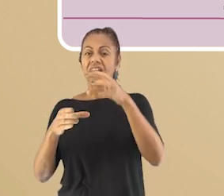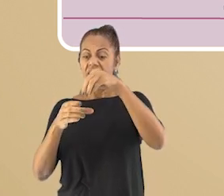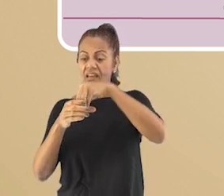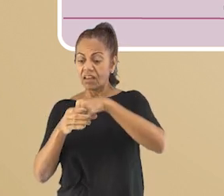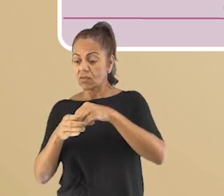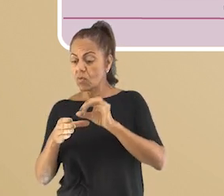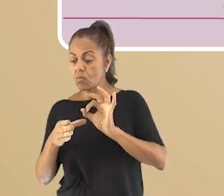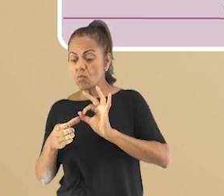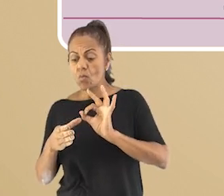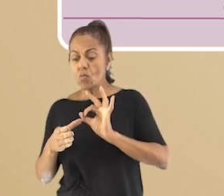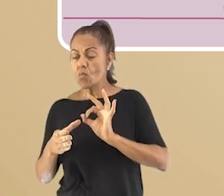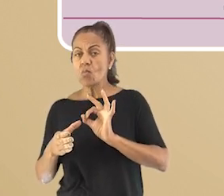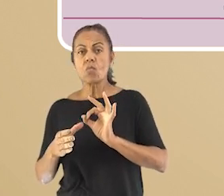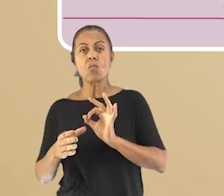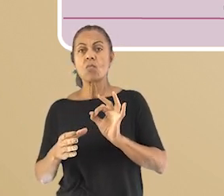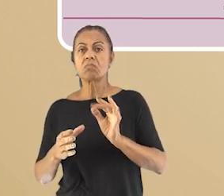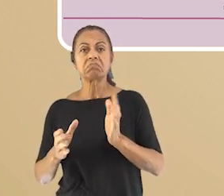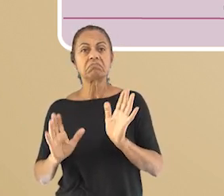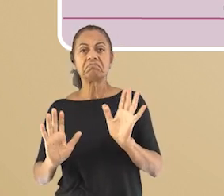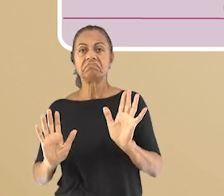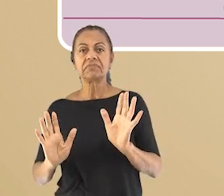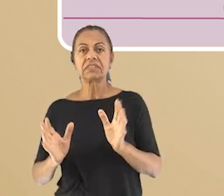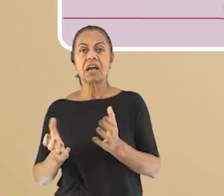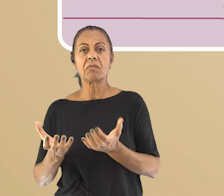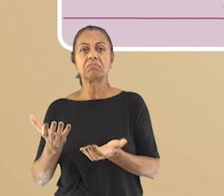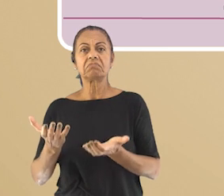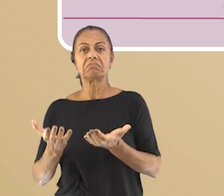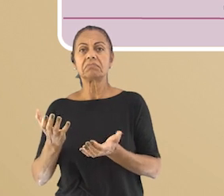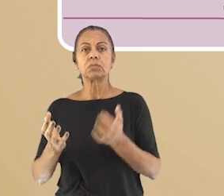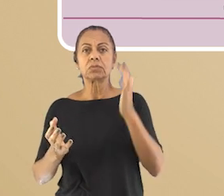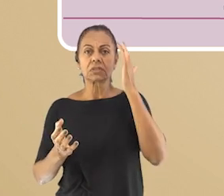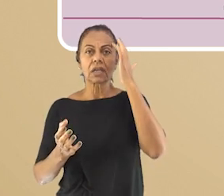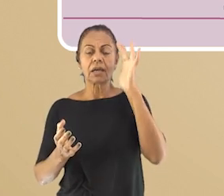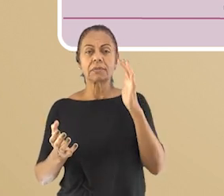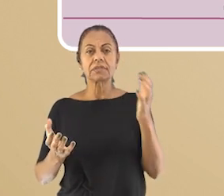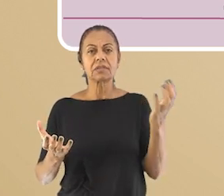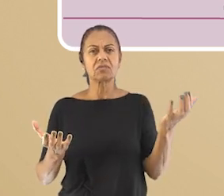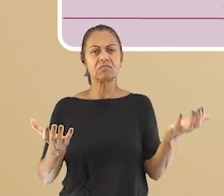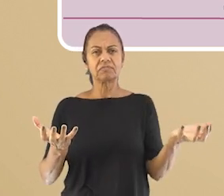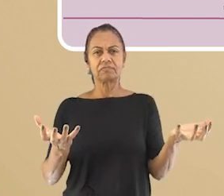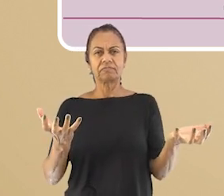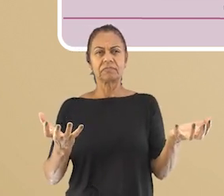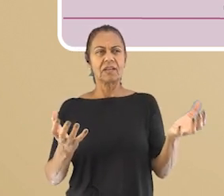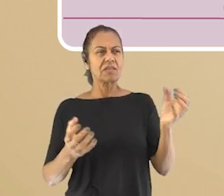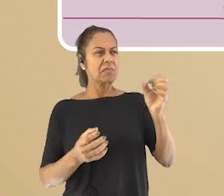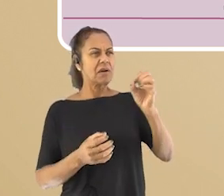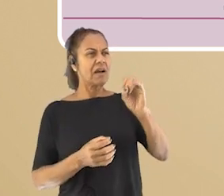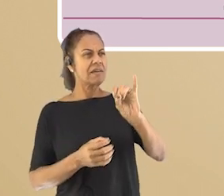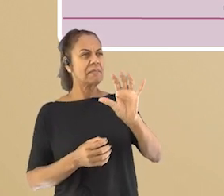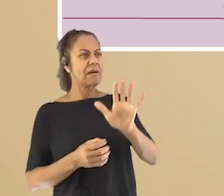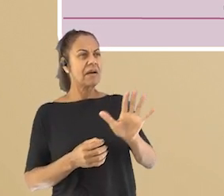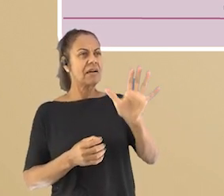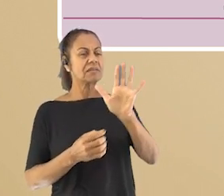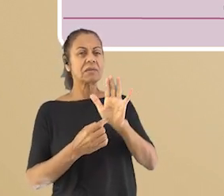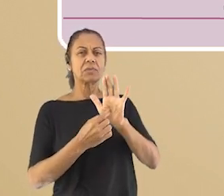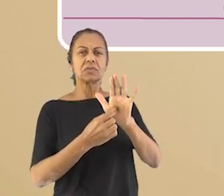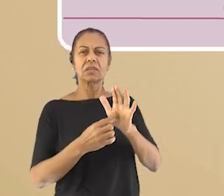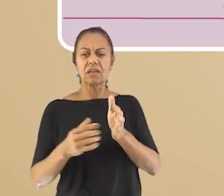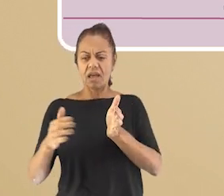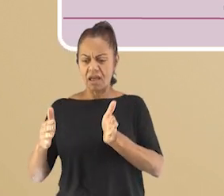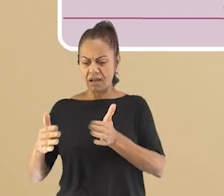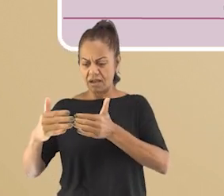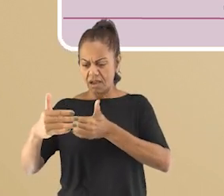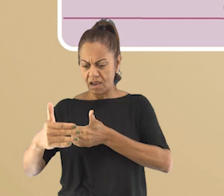descobrir. Sabendo que a balança se encontra em equilíbrio, como está na imagem, qual é a massa